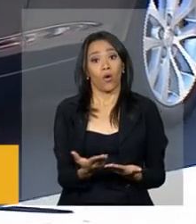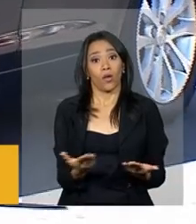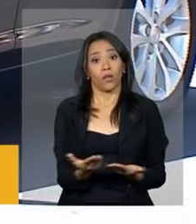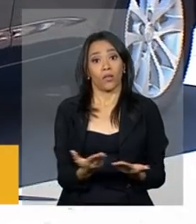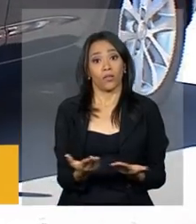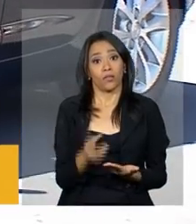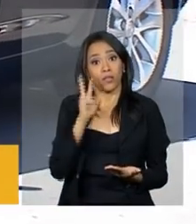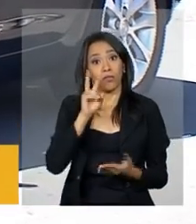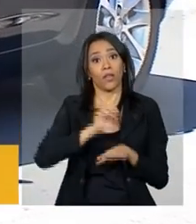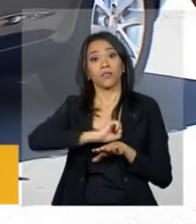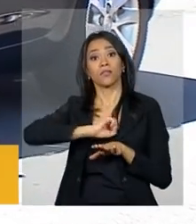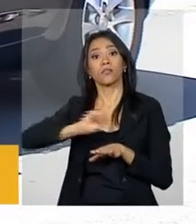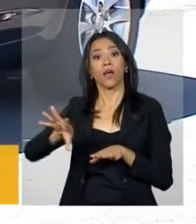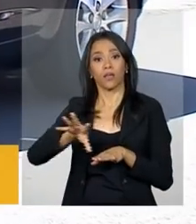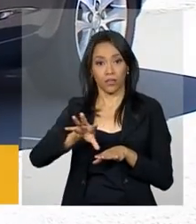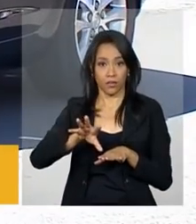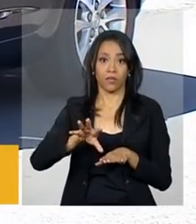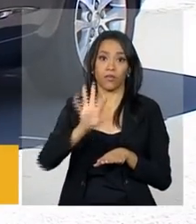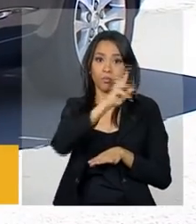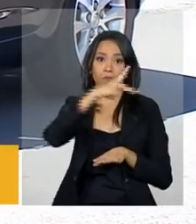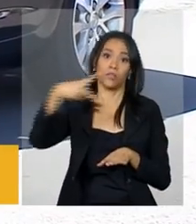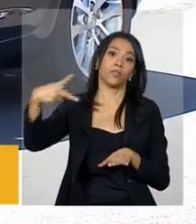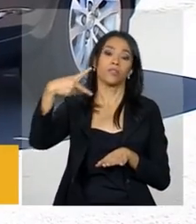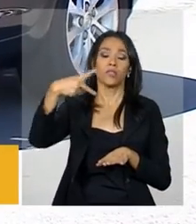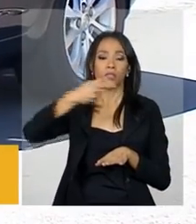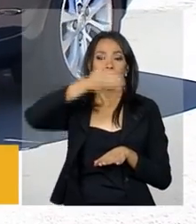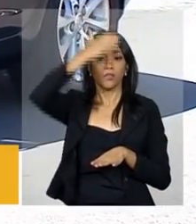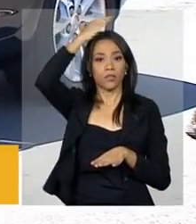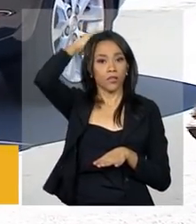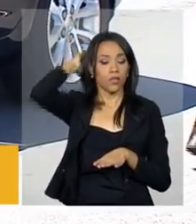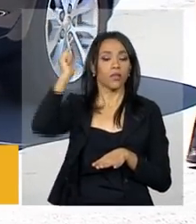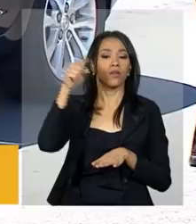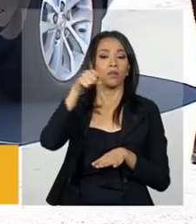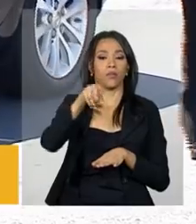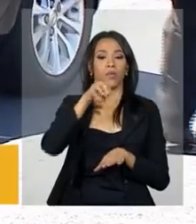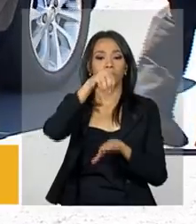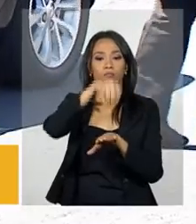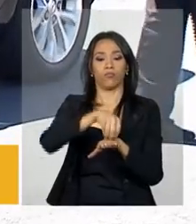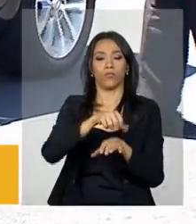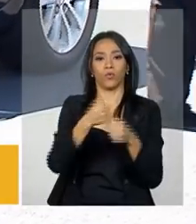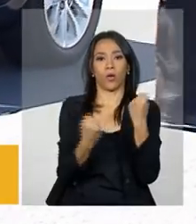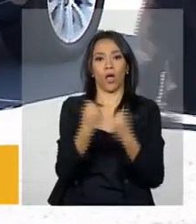acompanhando a saída do presidente Temer lá do desfile, do local do desfile, enquanto